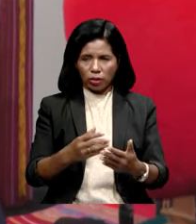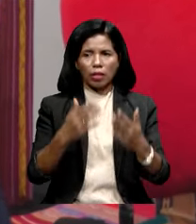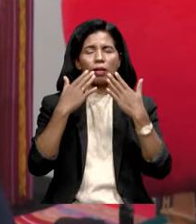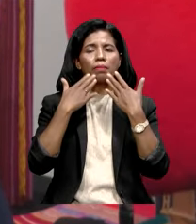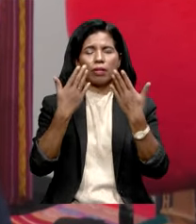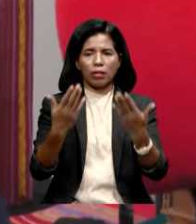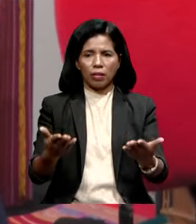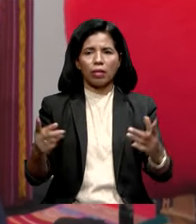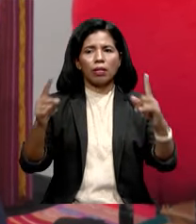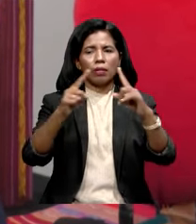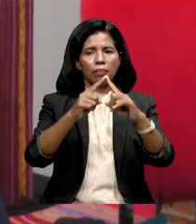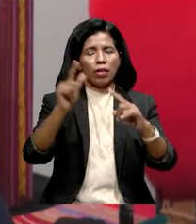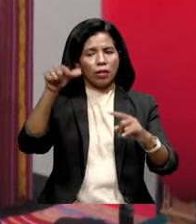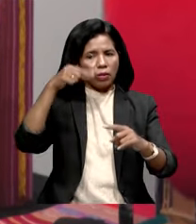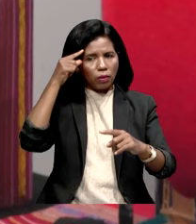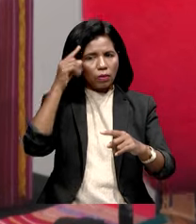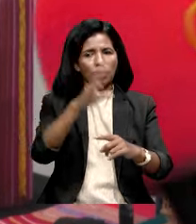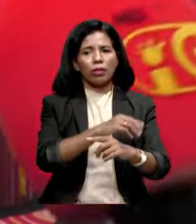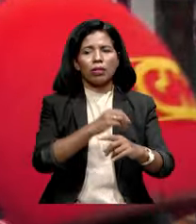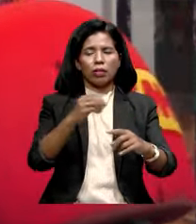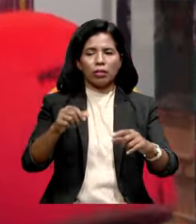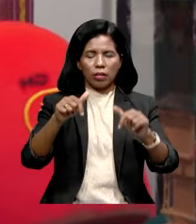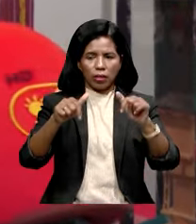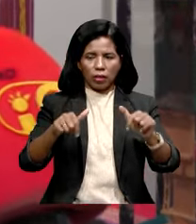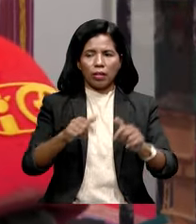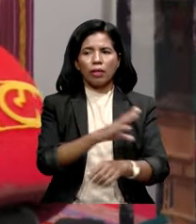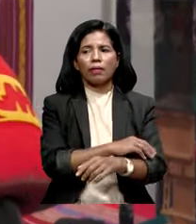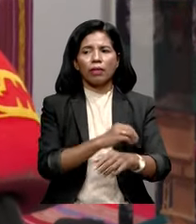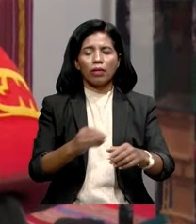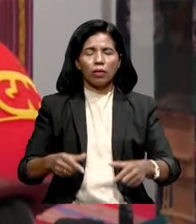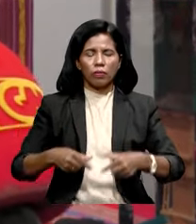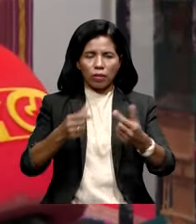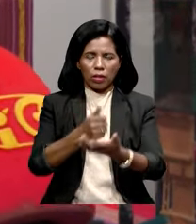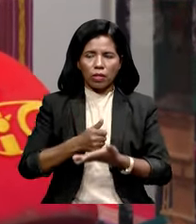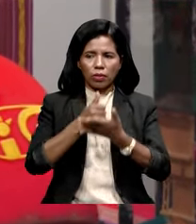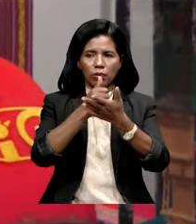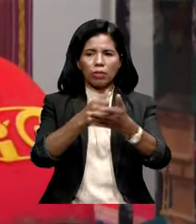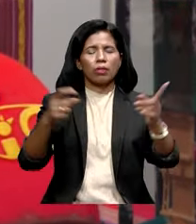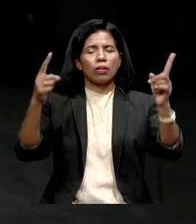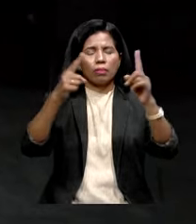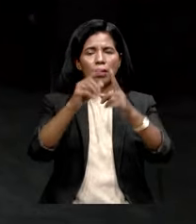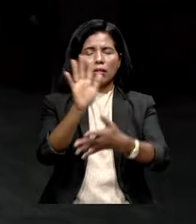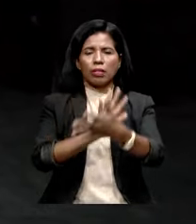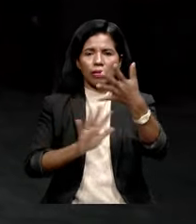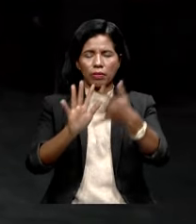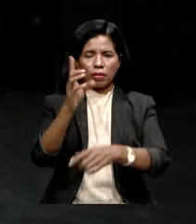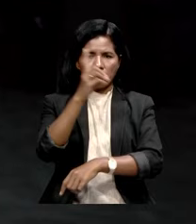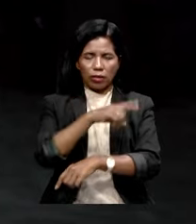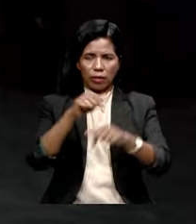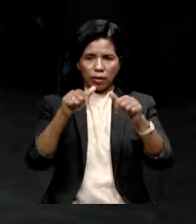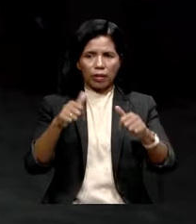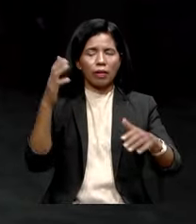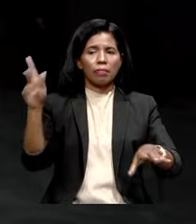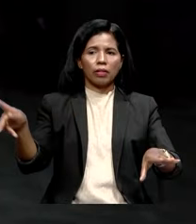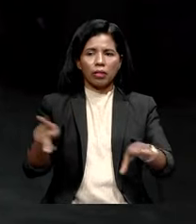agradece, vai a governo norte e território Ninha. Foi apoio toma para a celebração da né? Participa em atividade